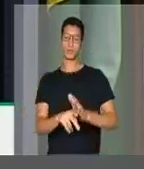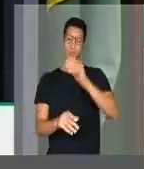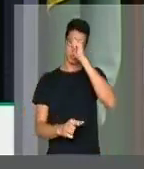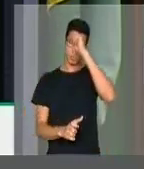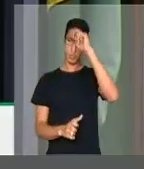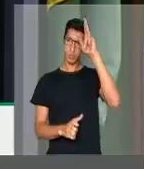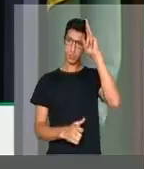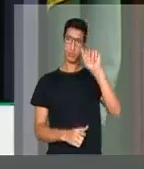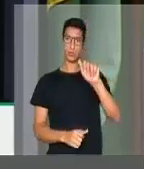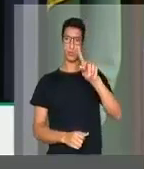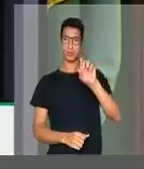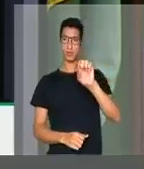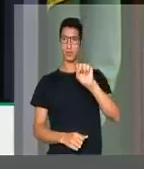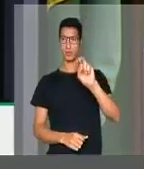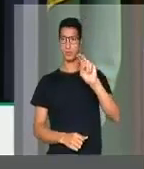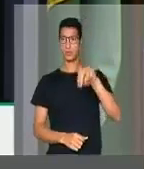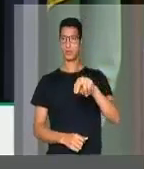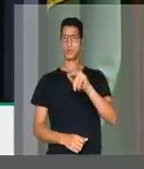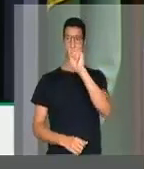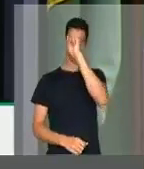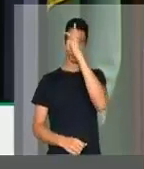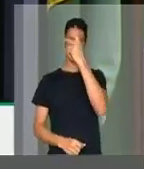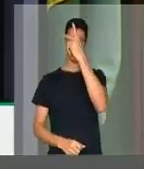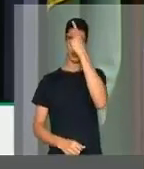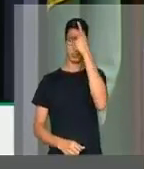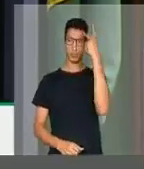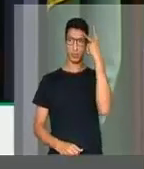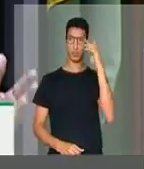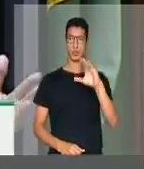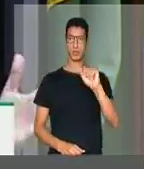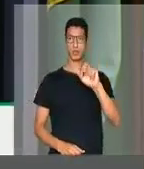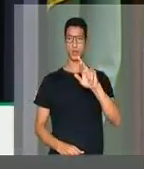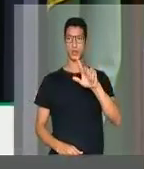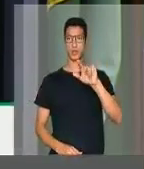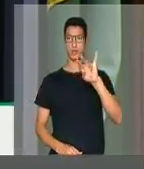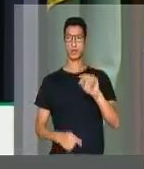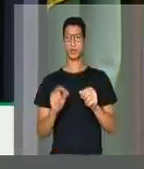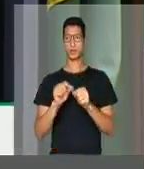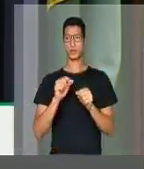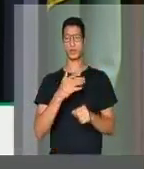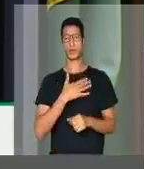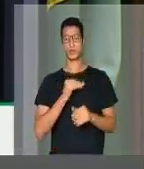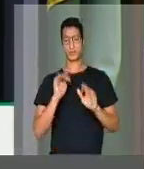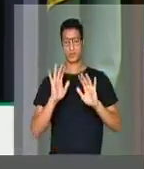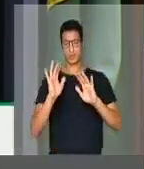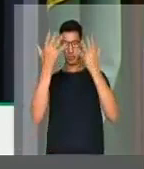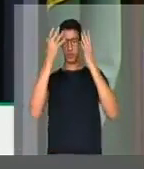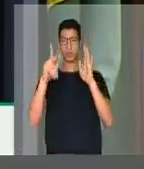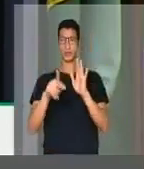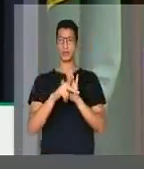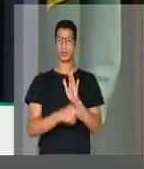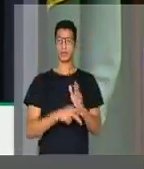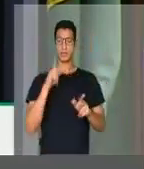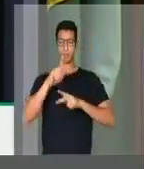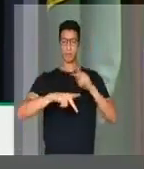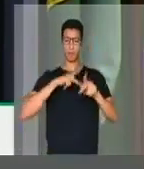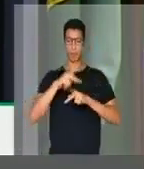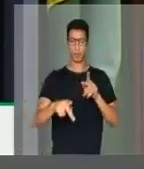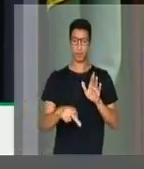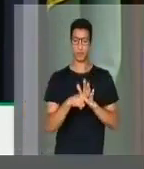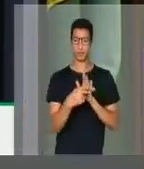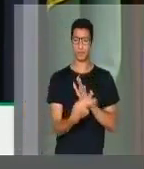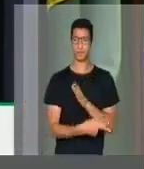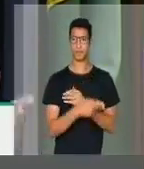prefeito adelson souza e do vice prefeito carlito fazer a minha confraternização com a população